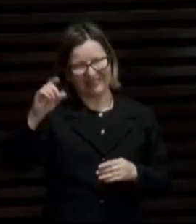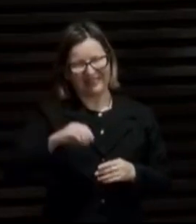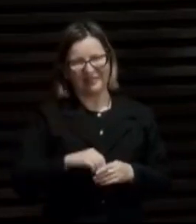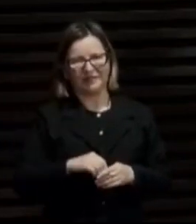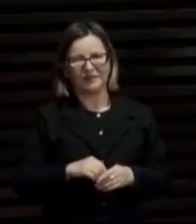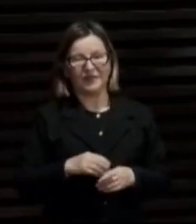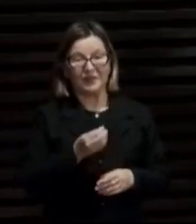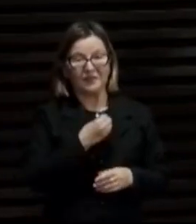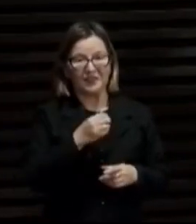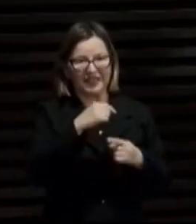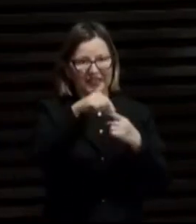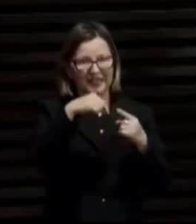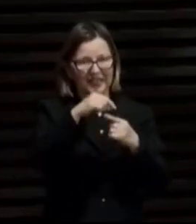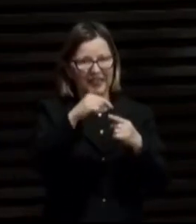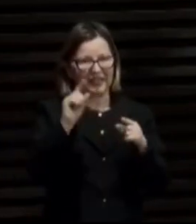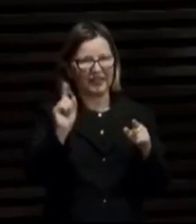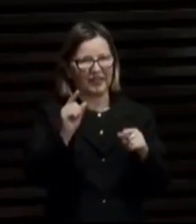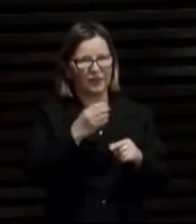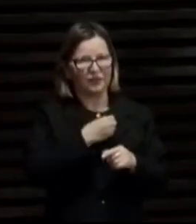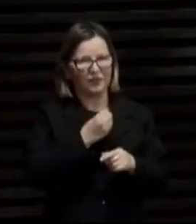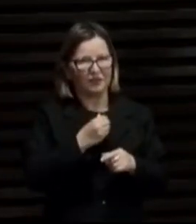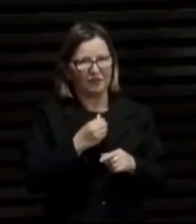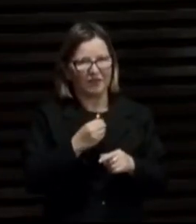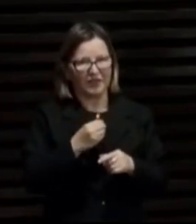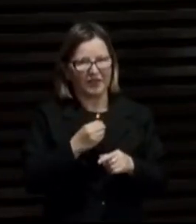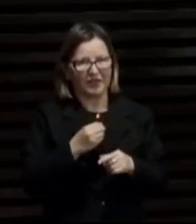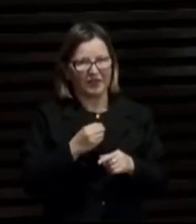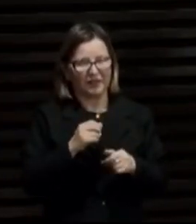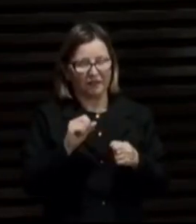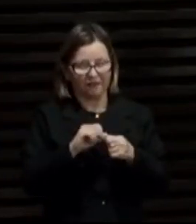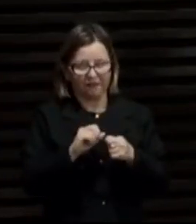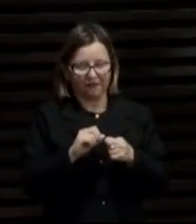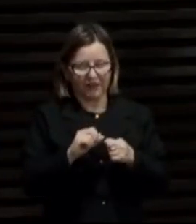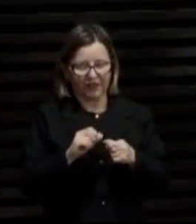Viver em santidade é não mais viver no curso do mundo.